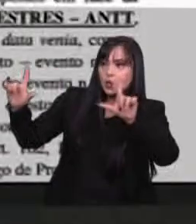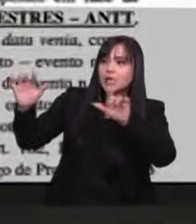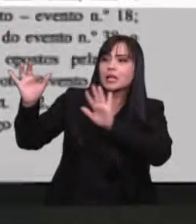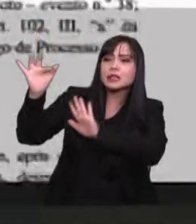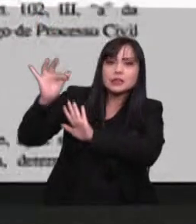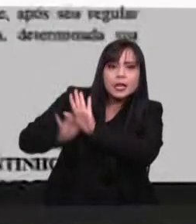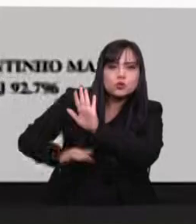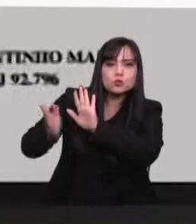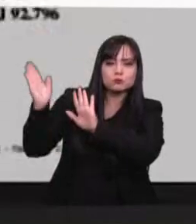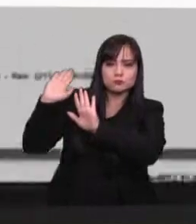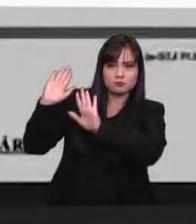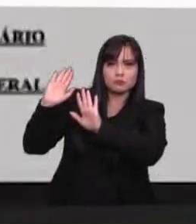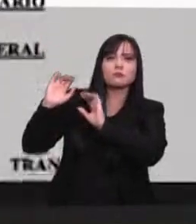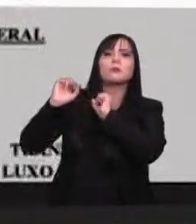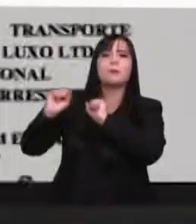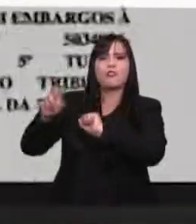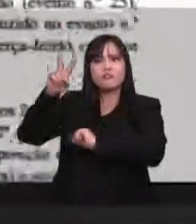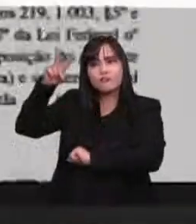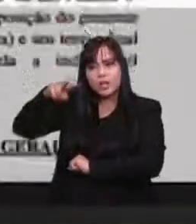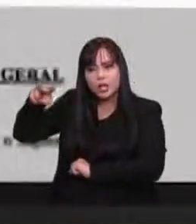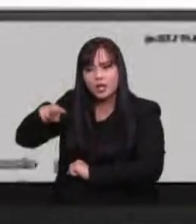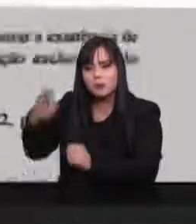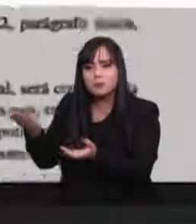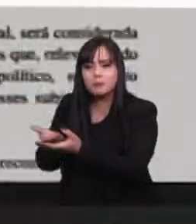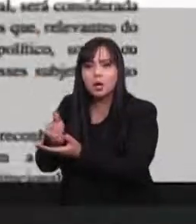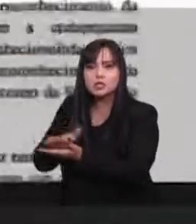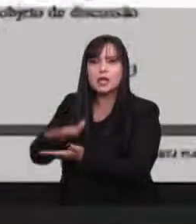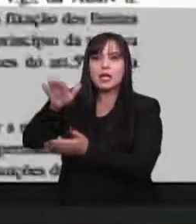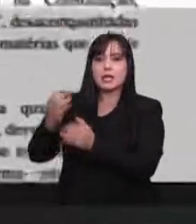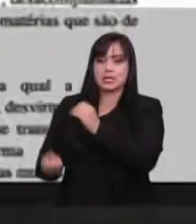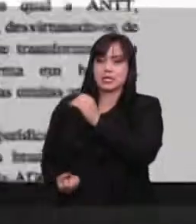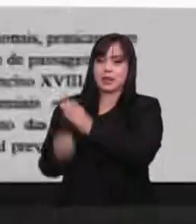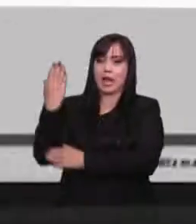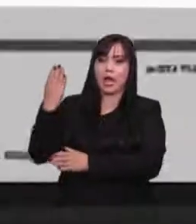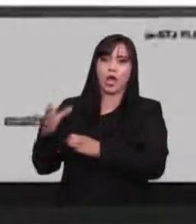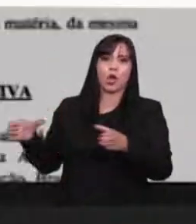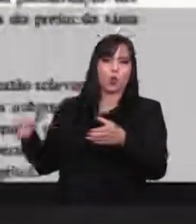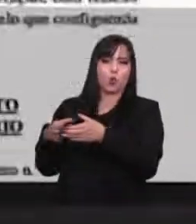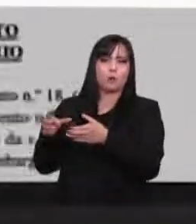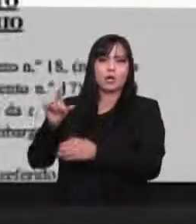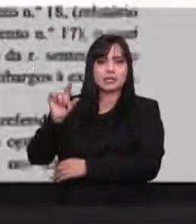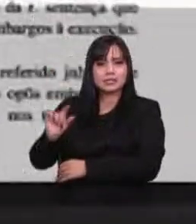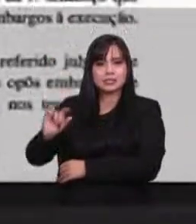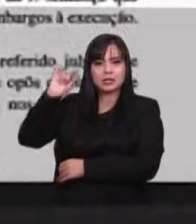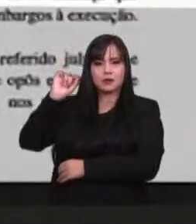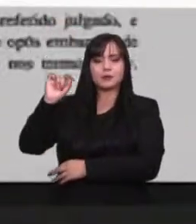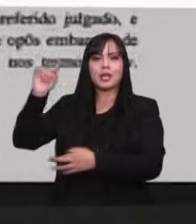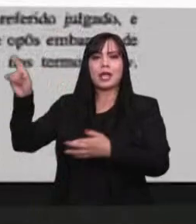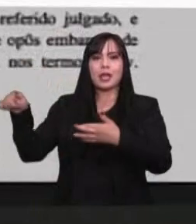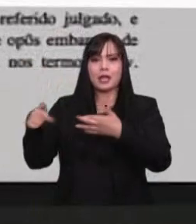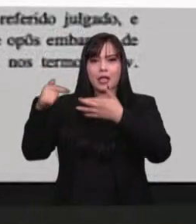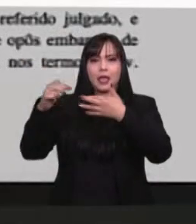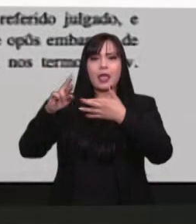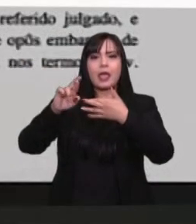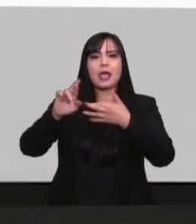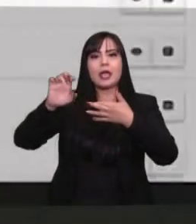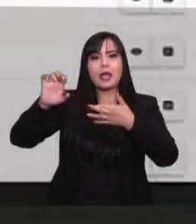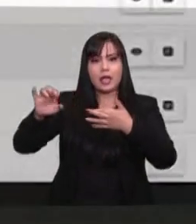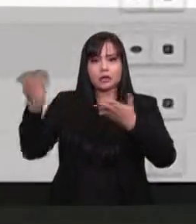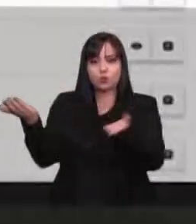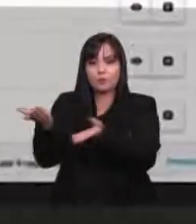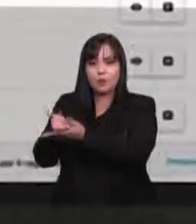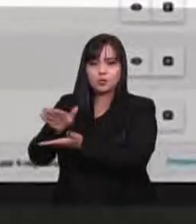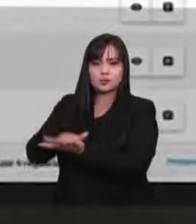é possível consultar a peça processual utilizada para criar o grupo selecionamos o recurso extraordinário do processo